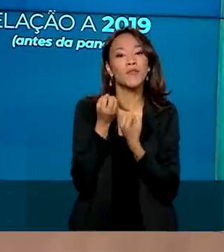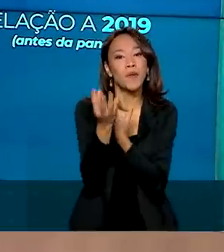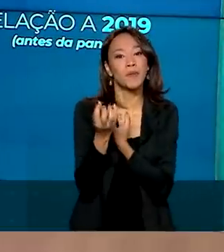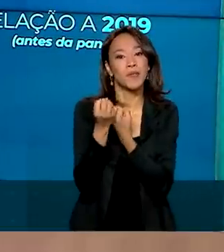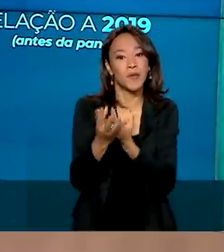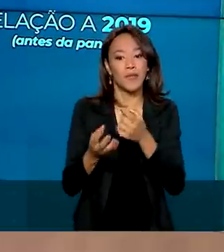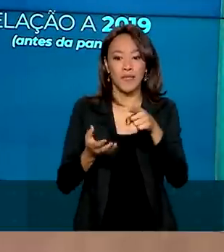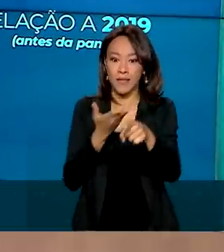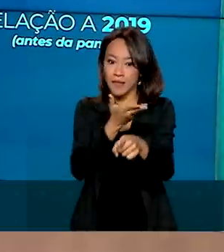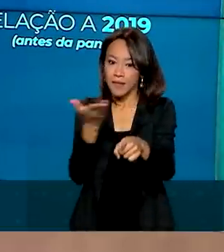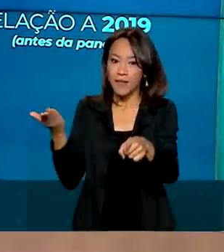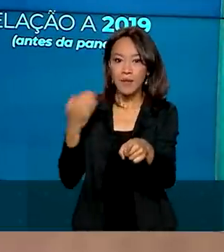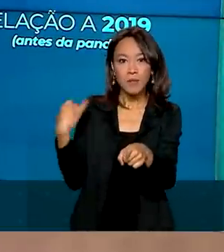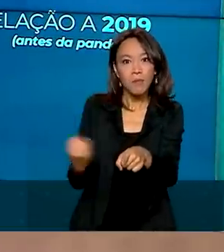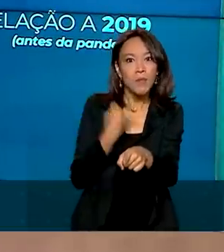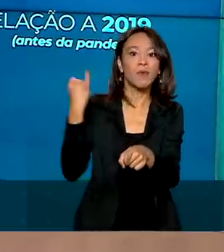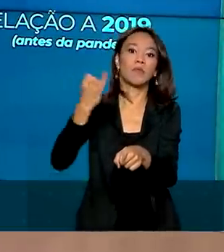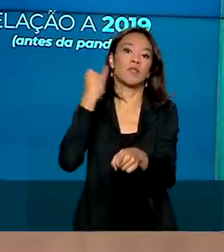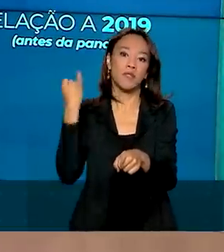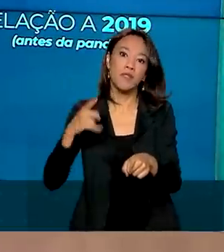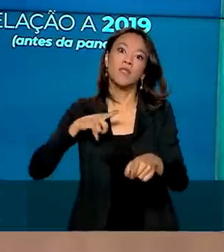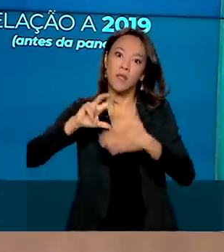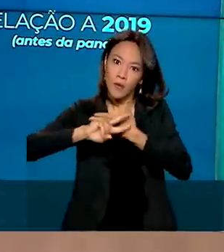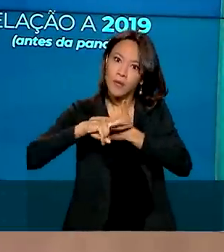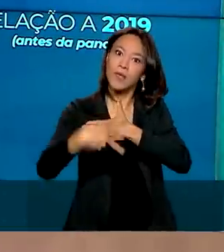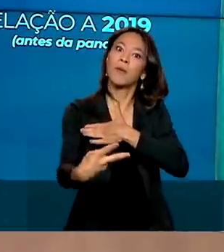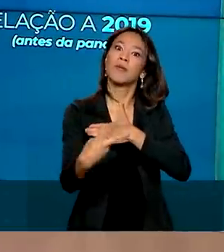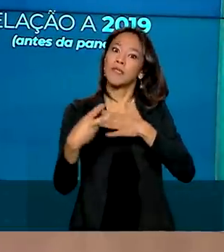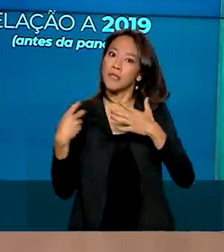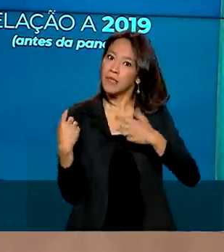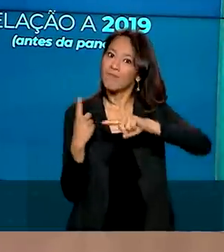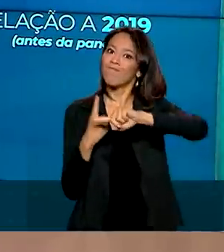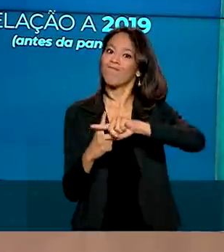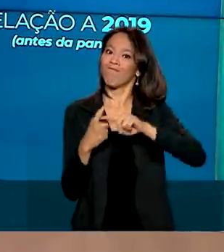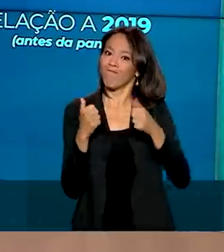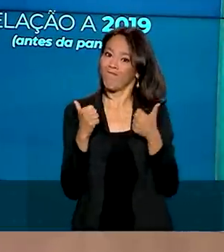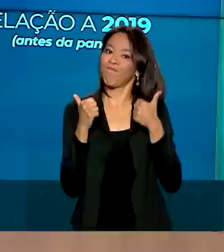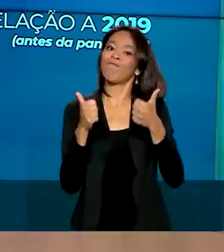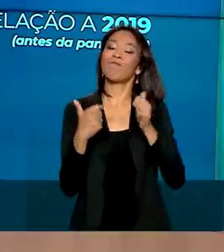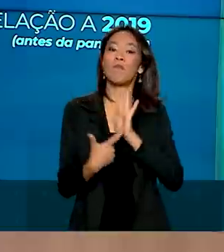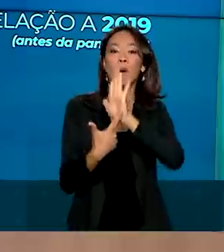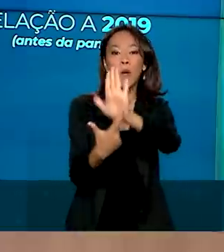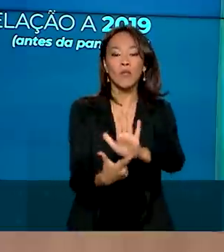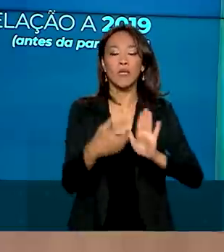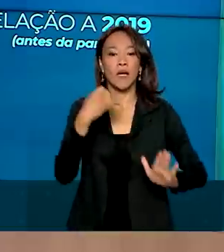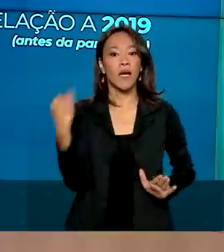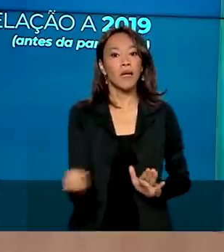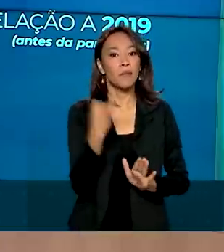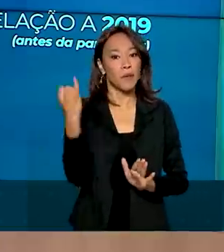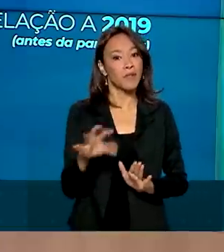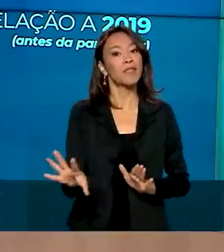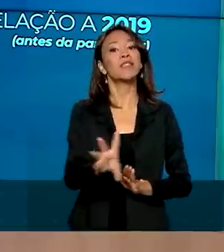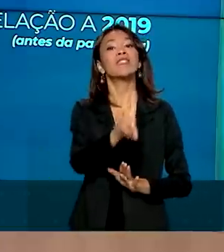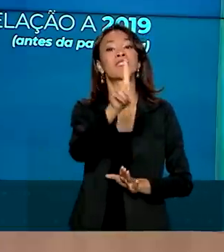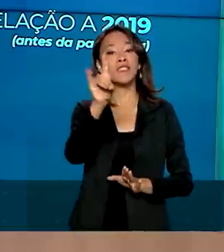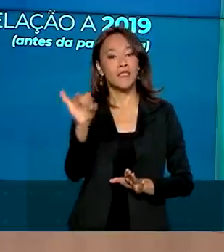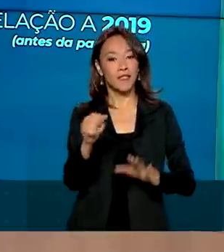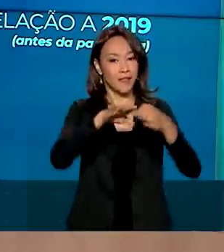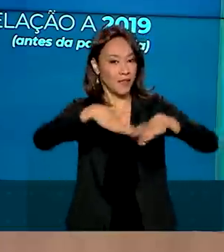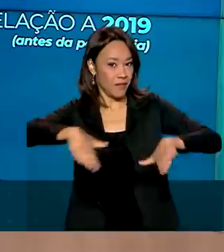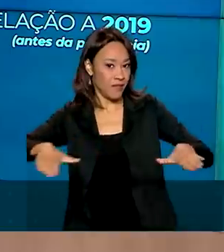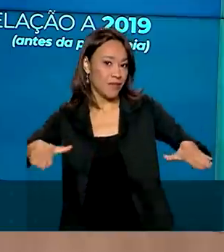realmente importantes e impactante sim que demonstra realmente a importância insignificância dessa data